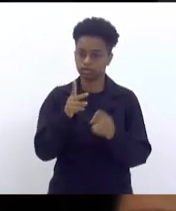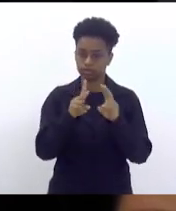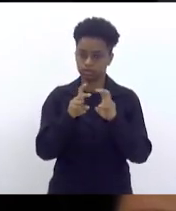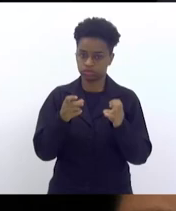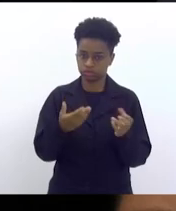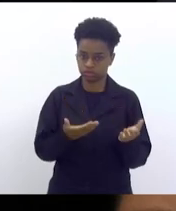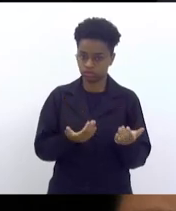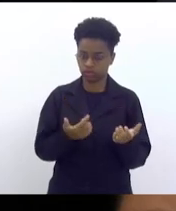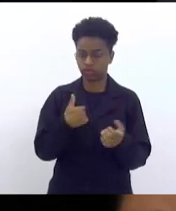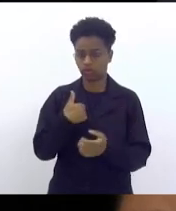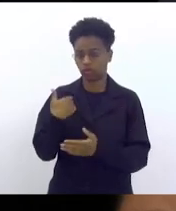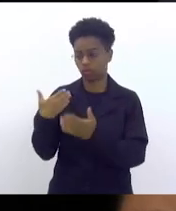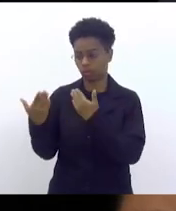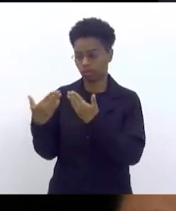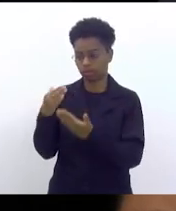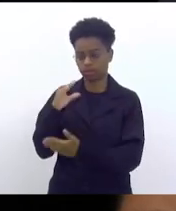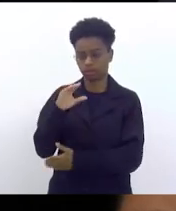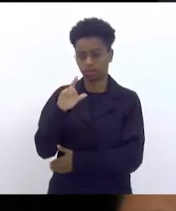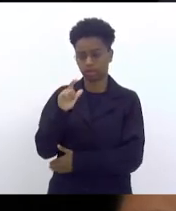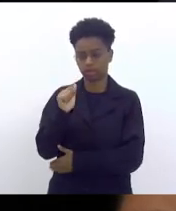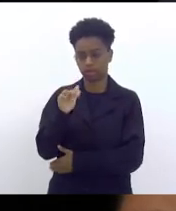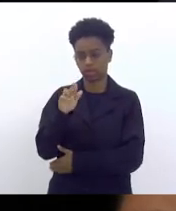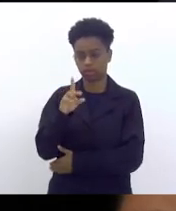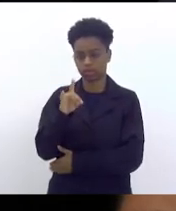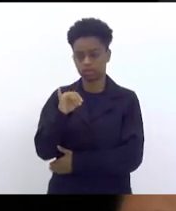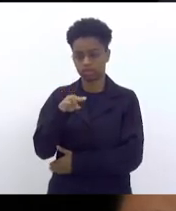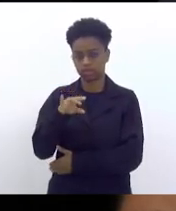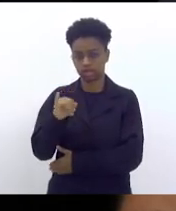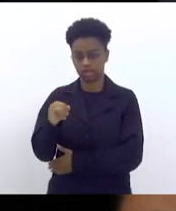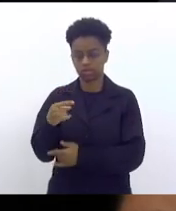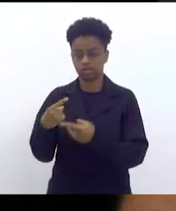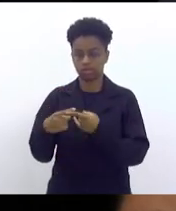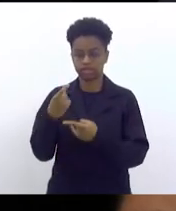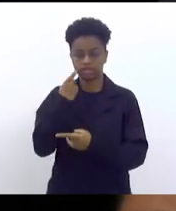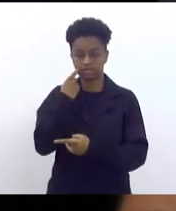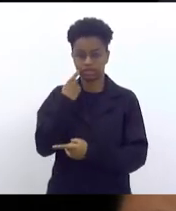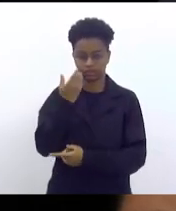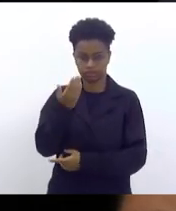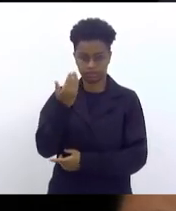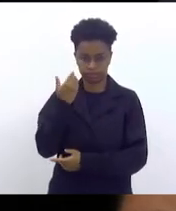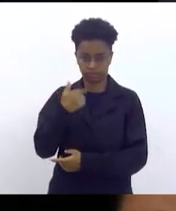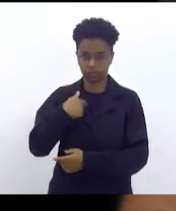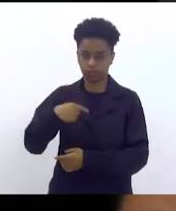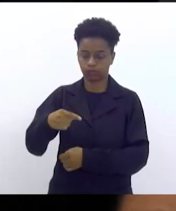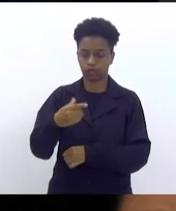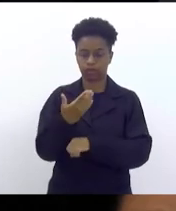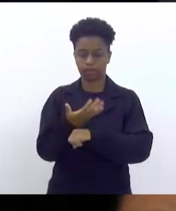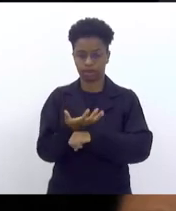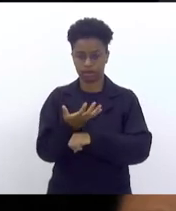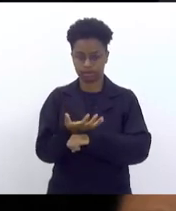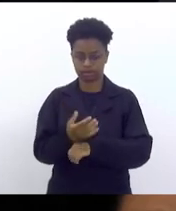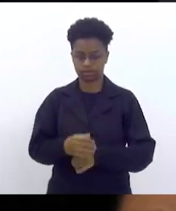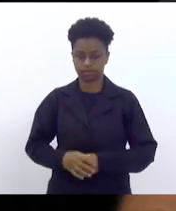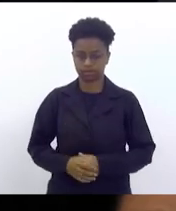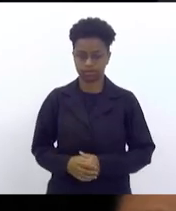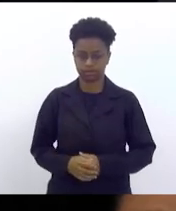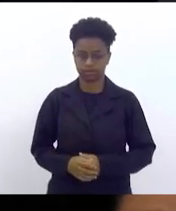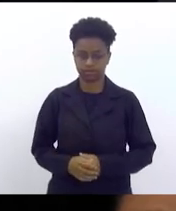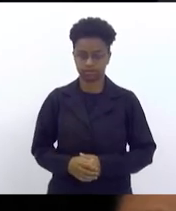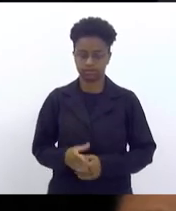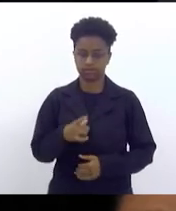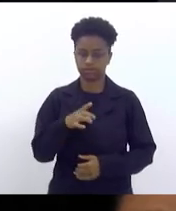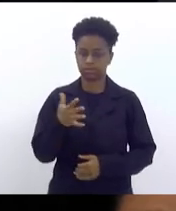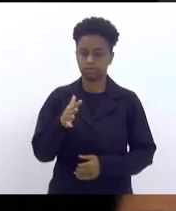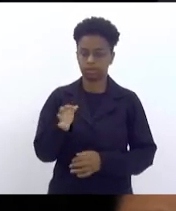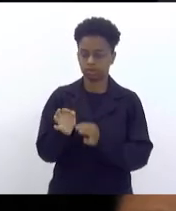comentando agora com Claudinei que na sexta-feira passada tava numa praça e cerca